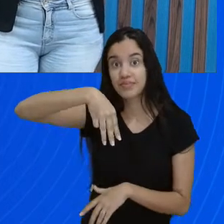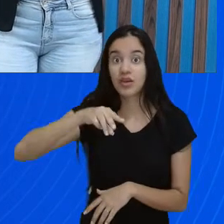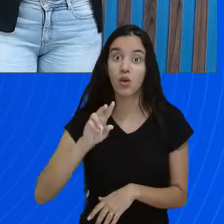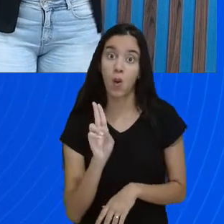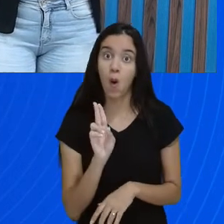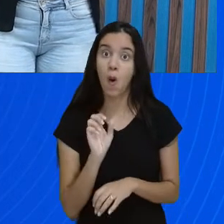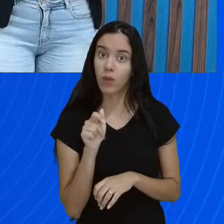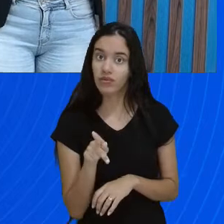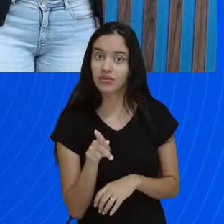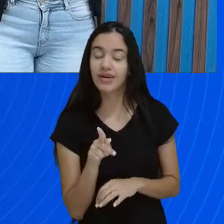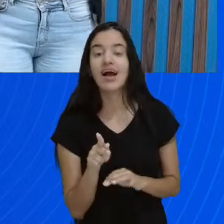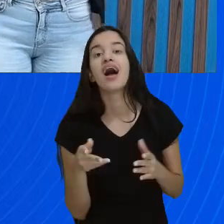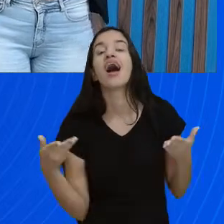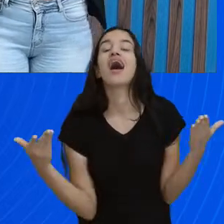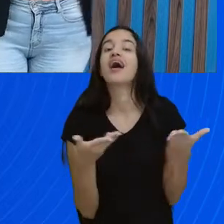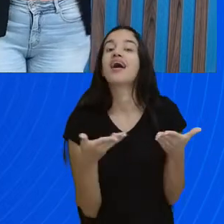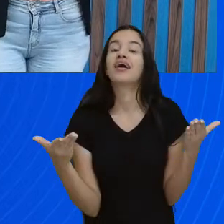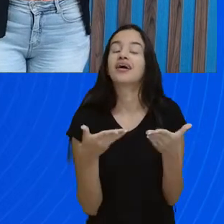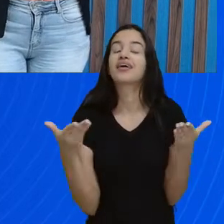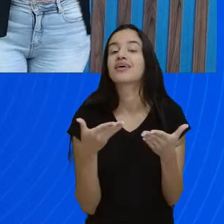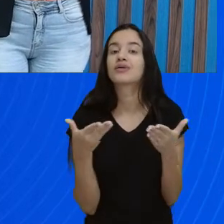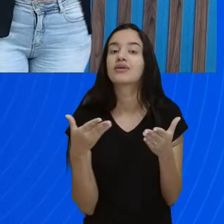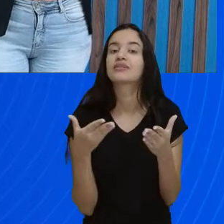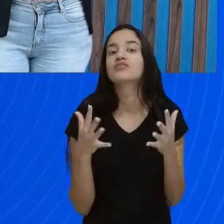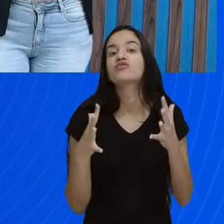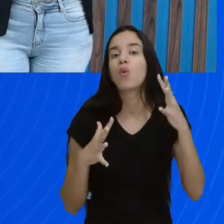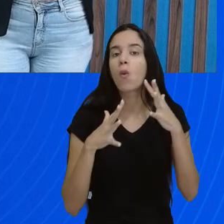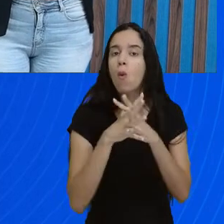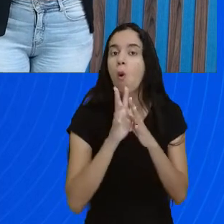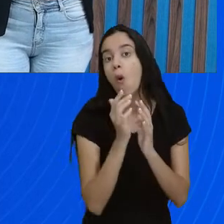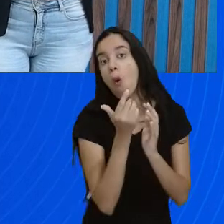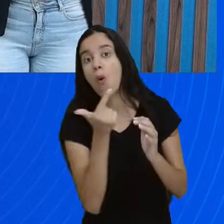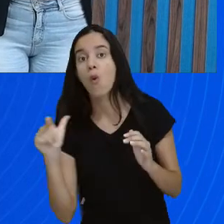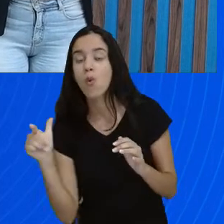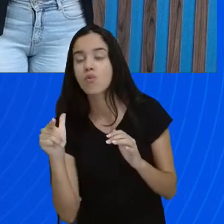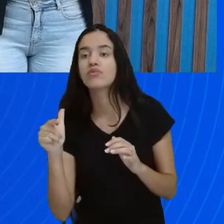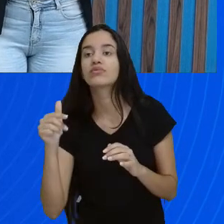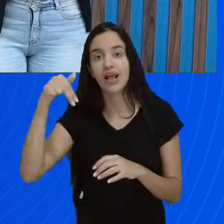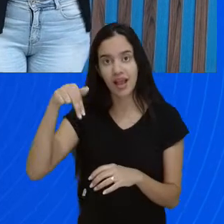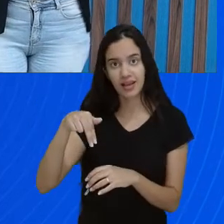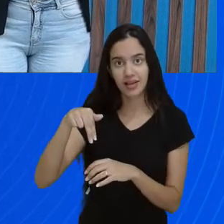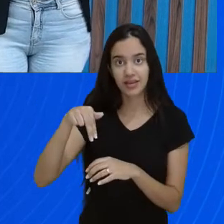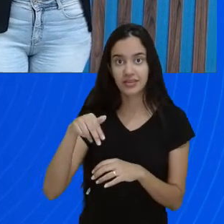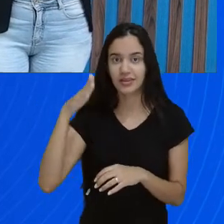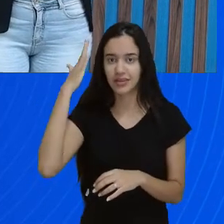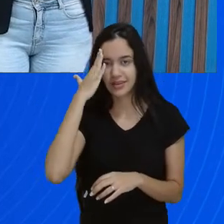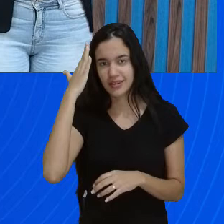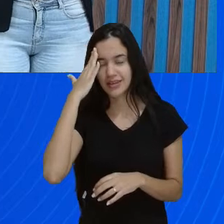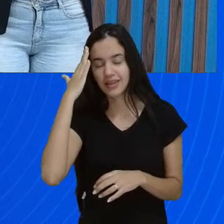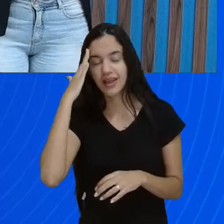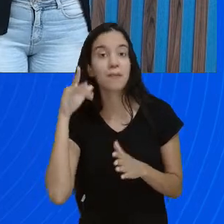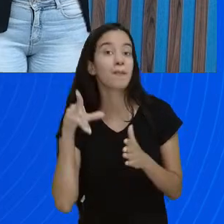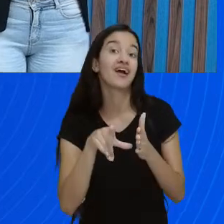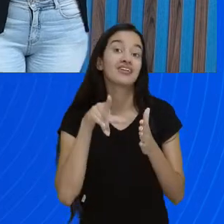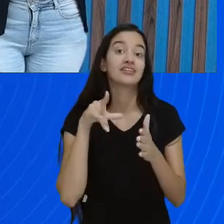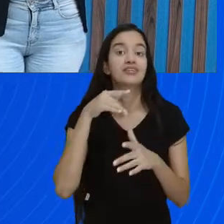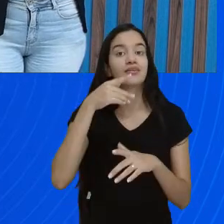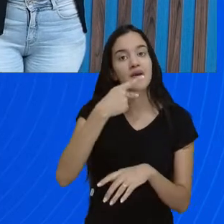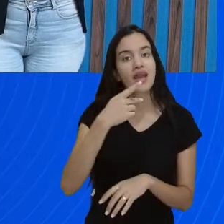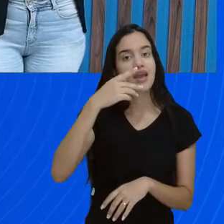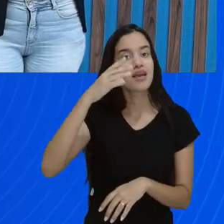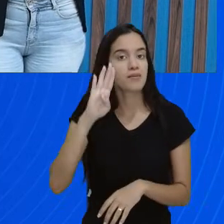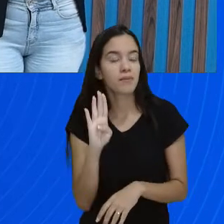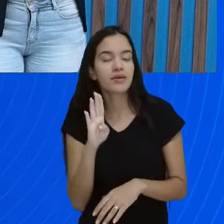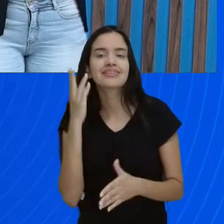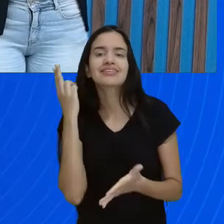tá? E se for uma outra consoante, aí você coloca o N, entendido? Antes de P e B,